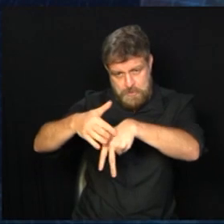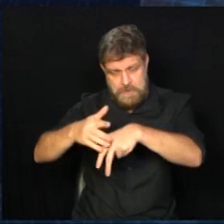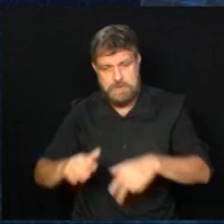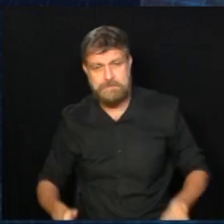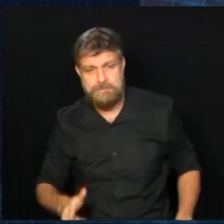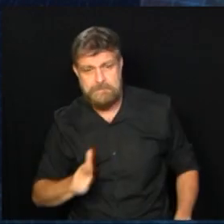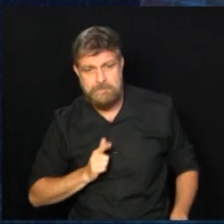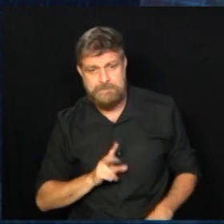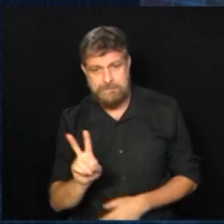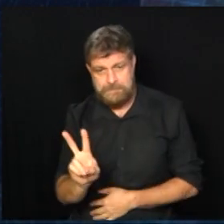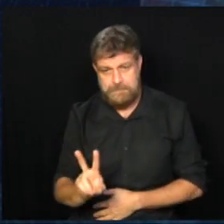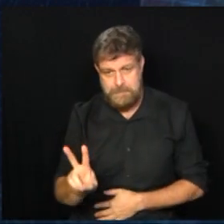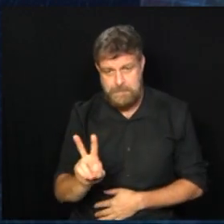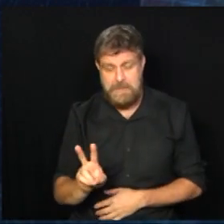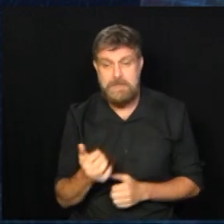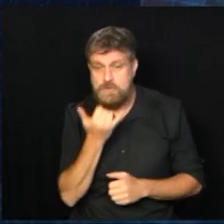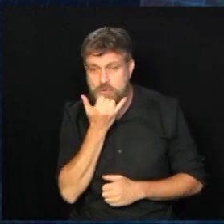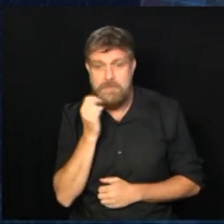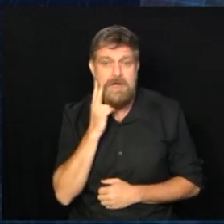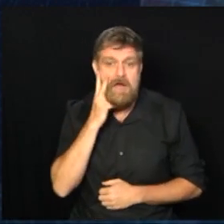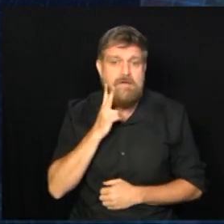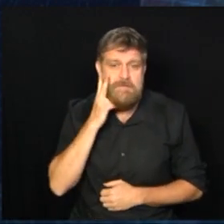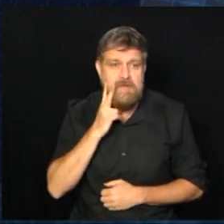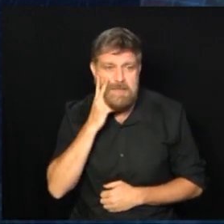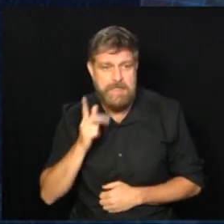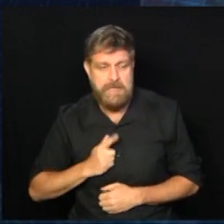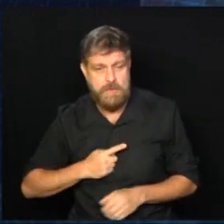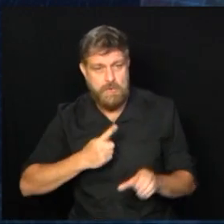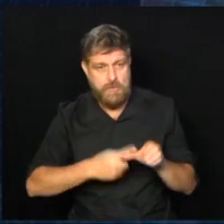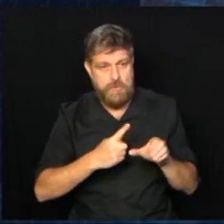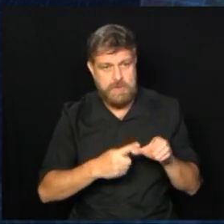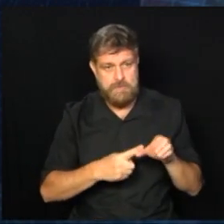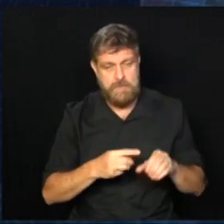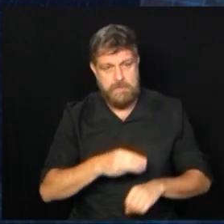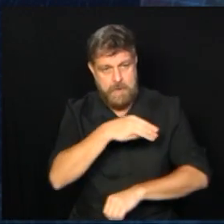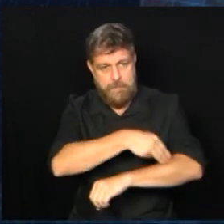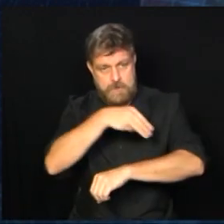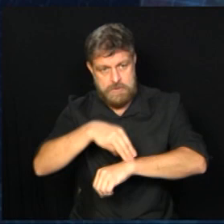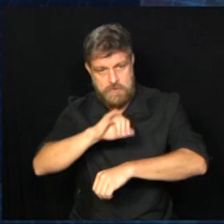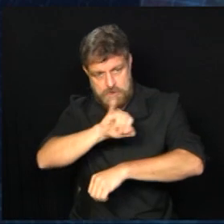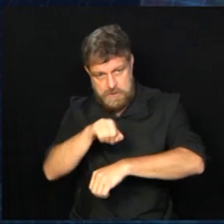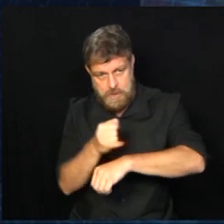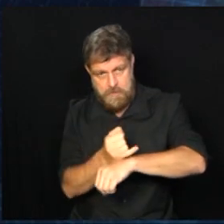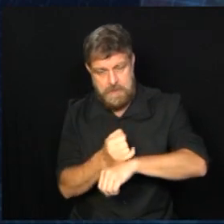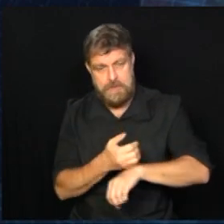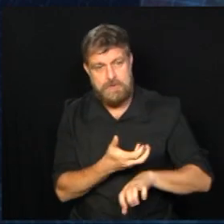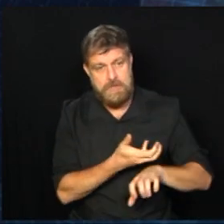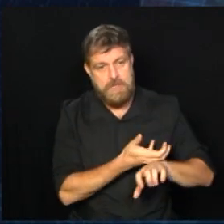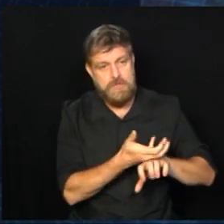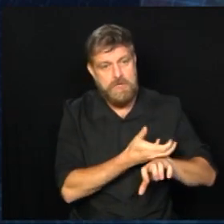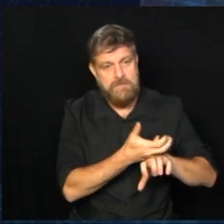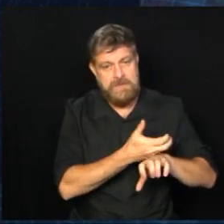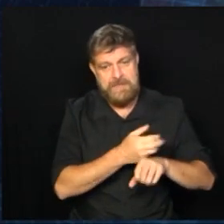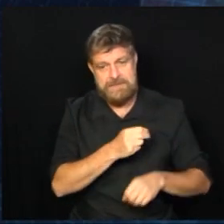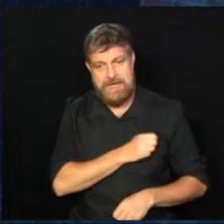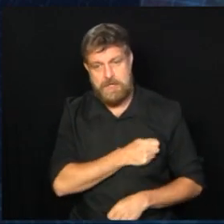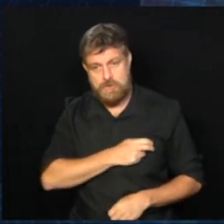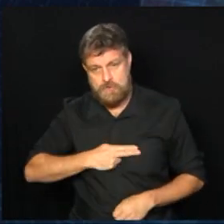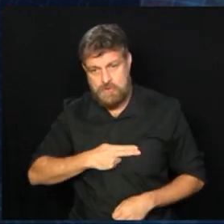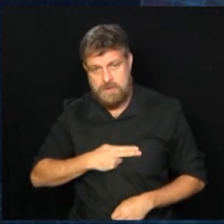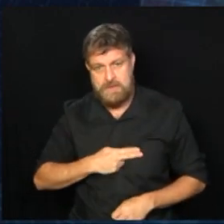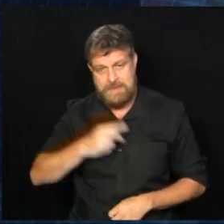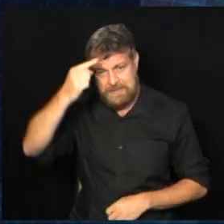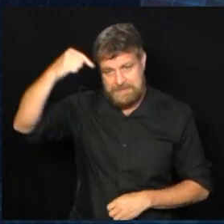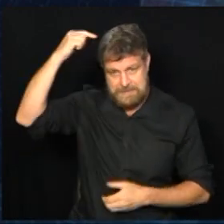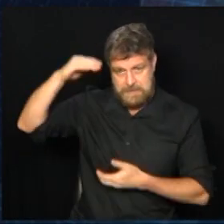São Vinhedo, depois aparecem Cosmópolis, Montemor, Jaguariúna, Nova Odessa, Arthur Nogueira, Santo